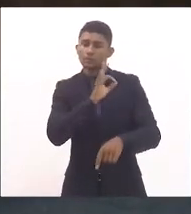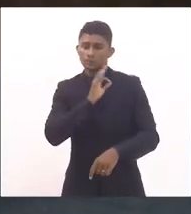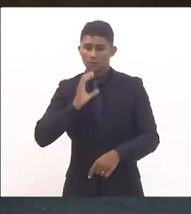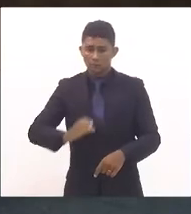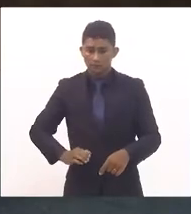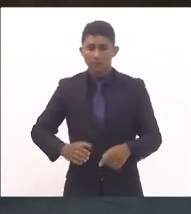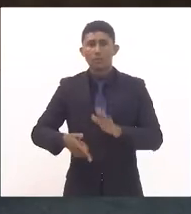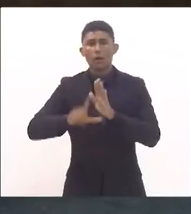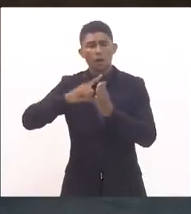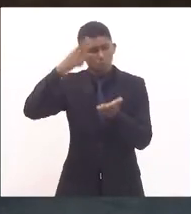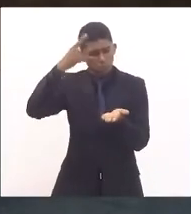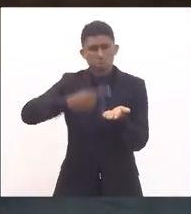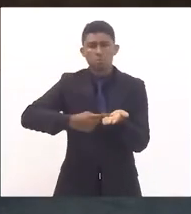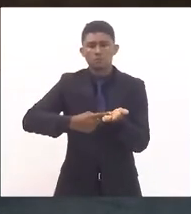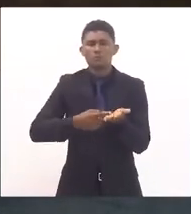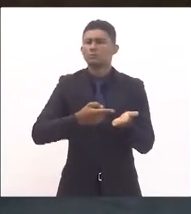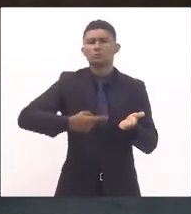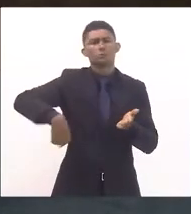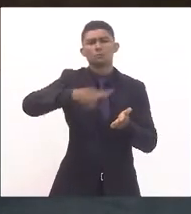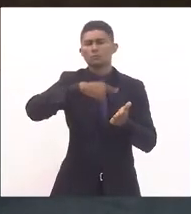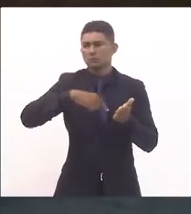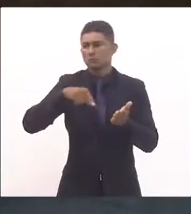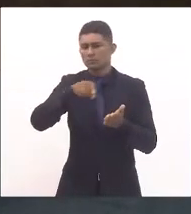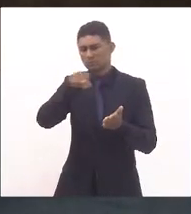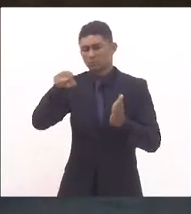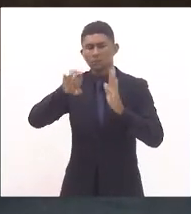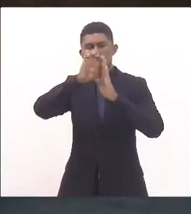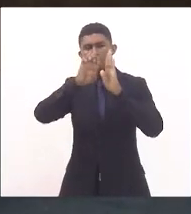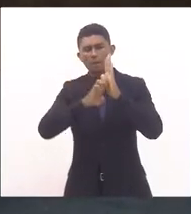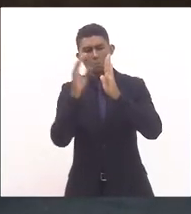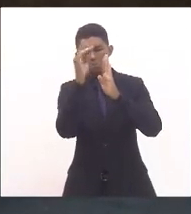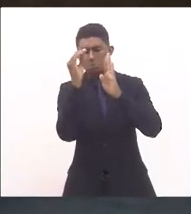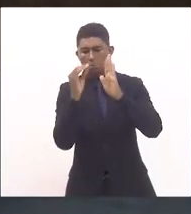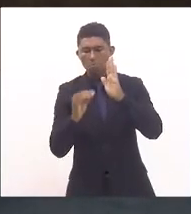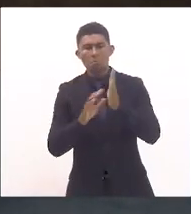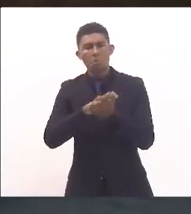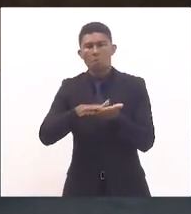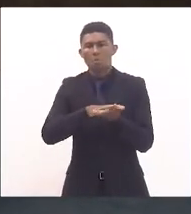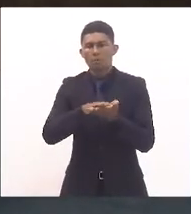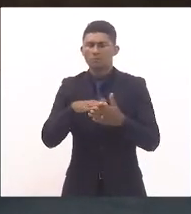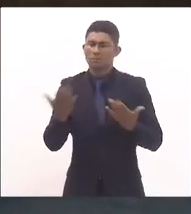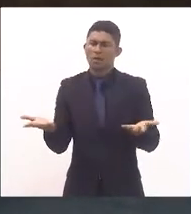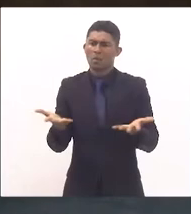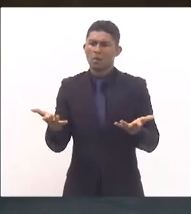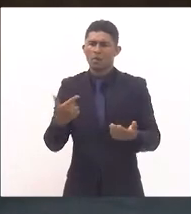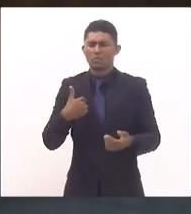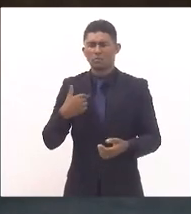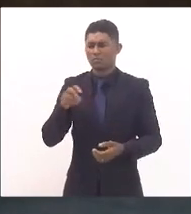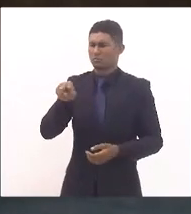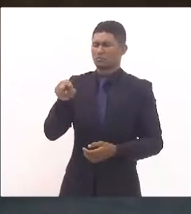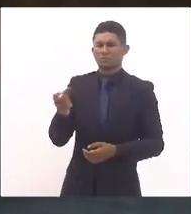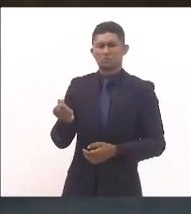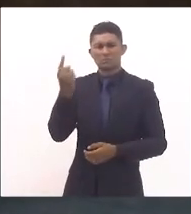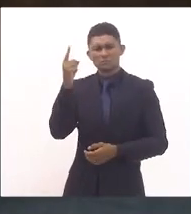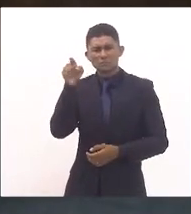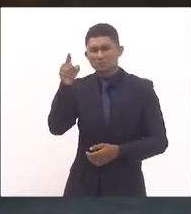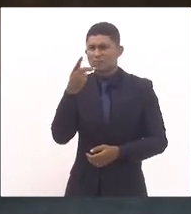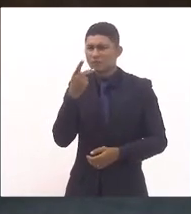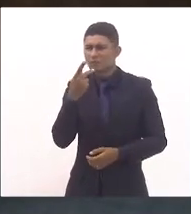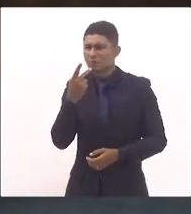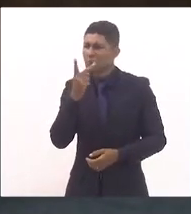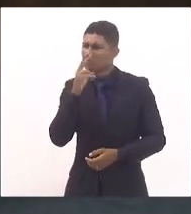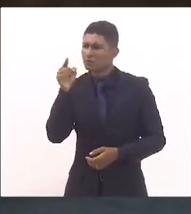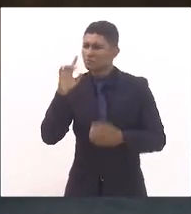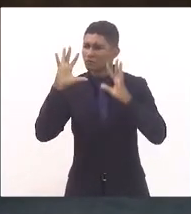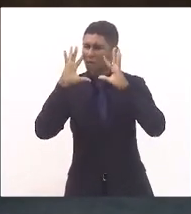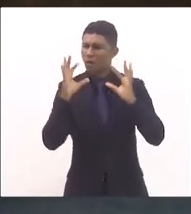ninguém mexeu em nada, ninguém emendou, ninguém fez nada com a Comissão de Servidores. Por isso que me causa estranheza, e Vossa Excelência esclareceu, que não se atentou